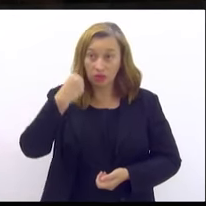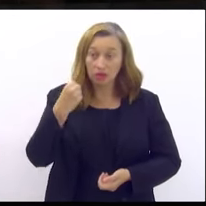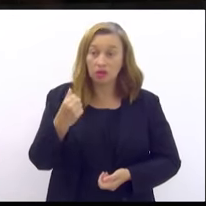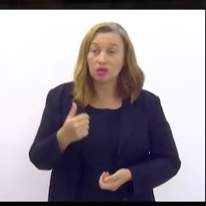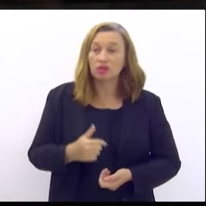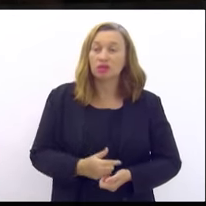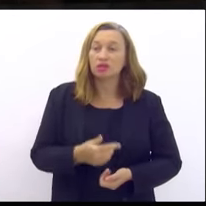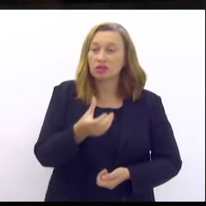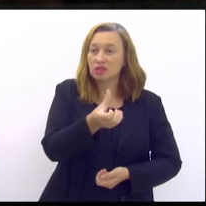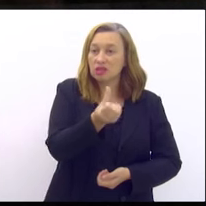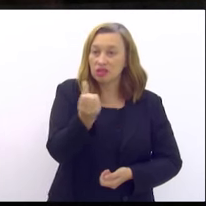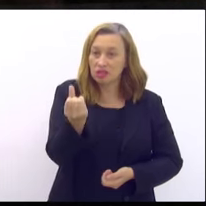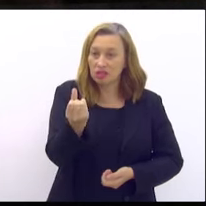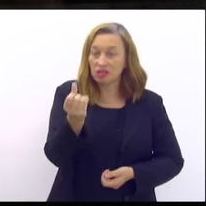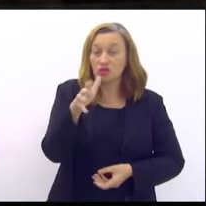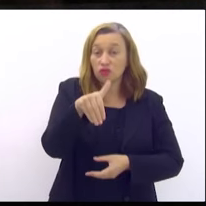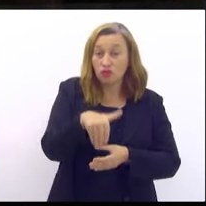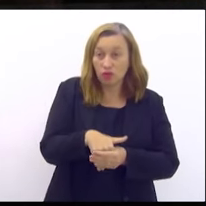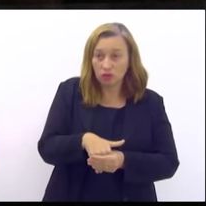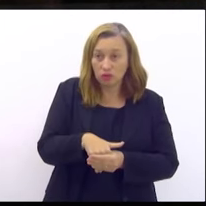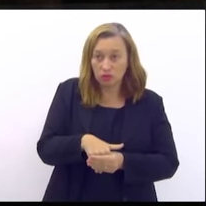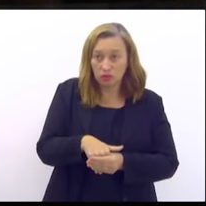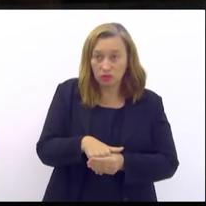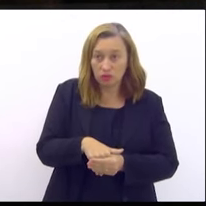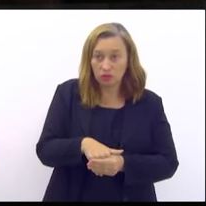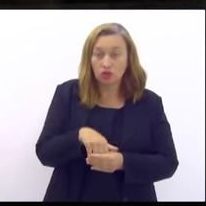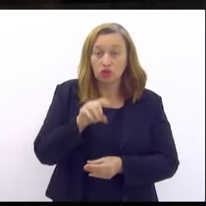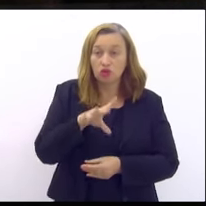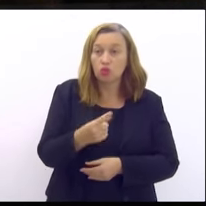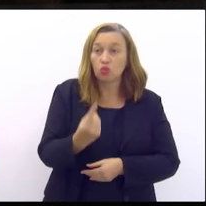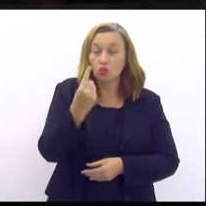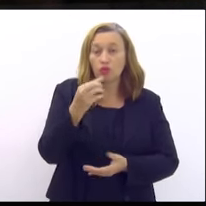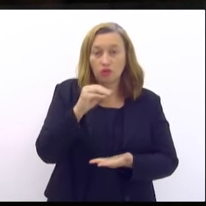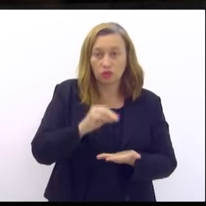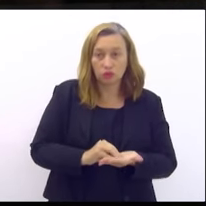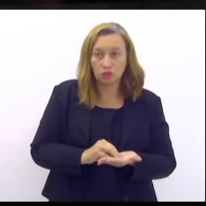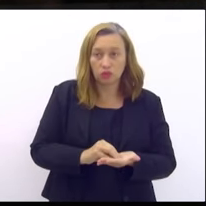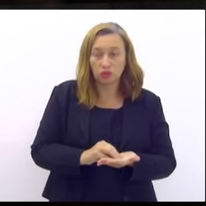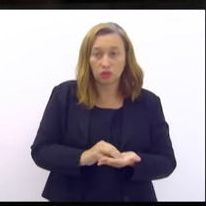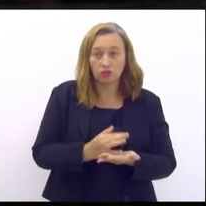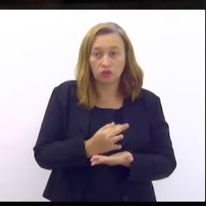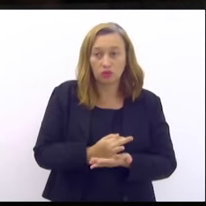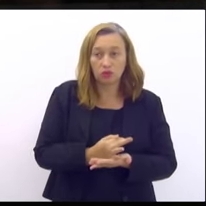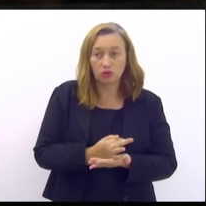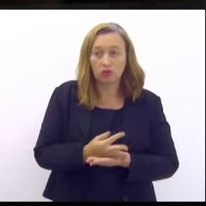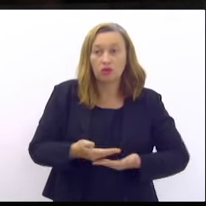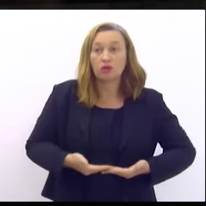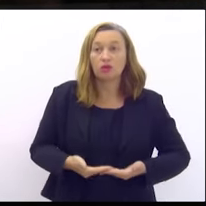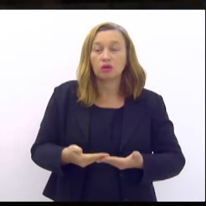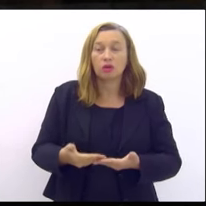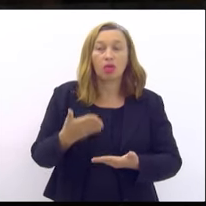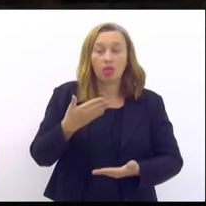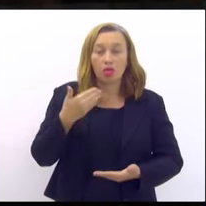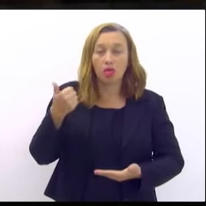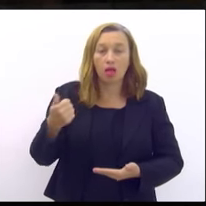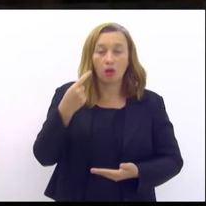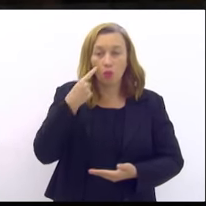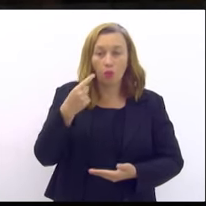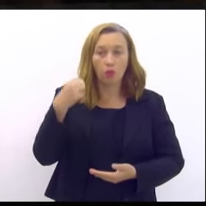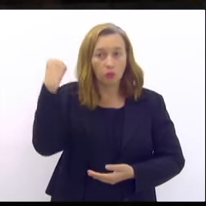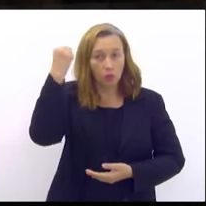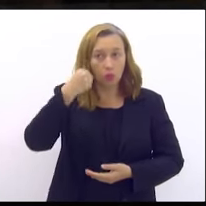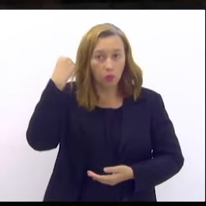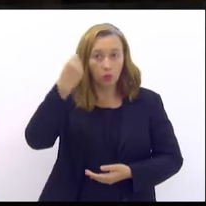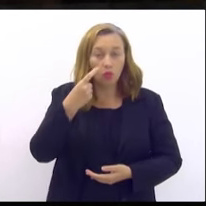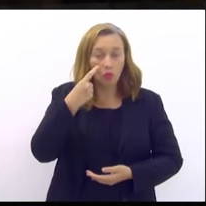16 votos apenas um faltou foi a maior entrega que eu vi no senado S